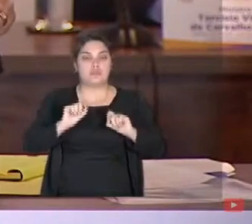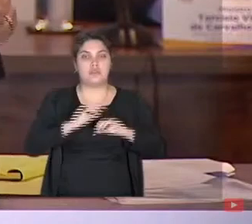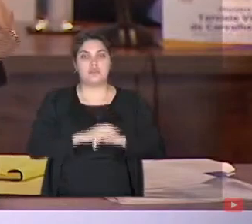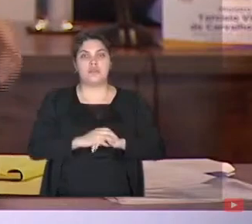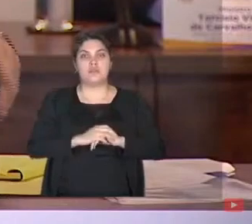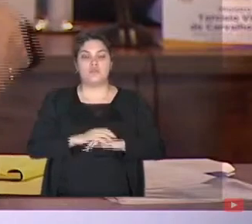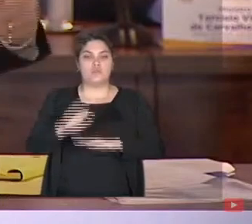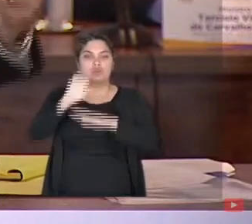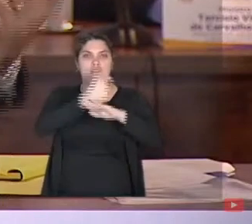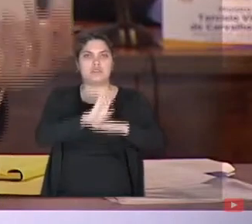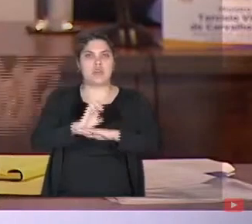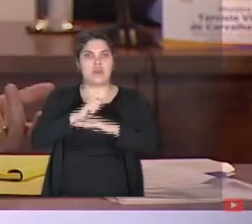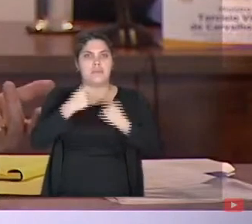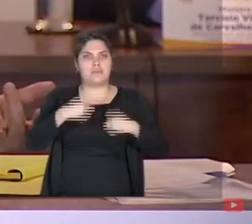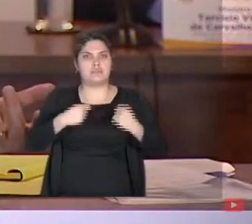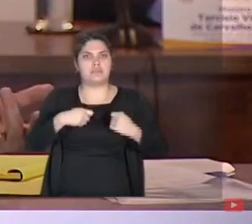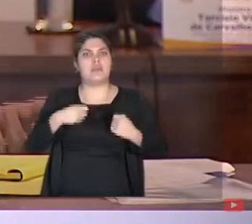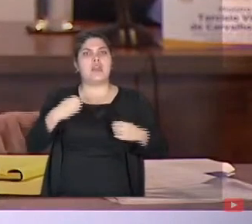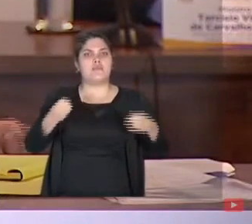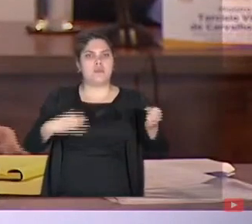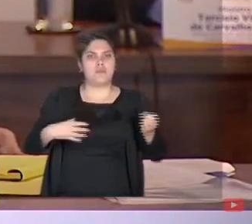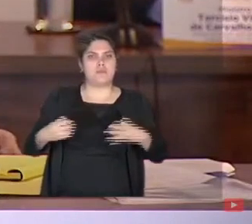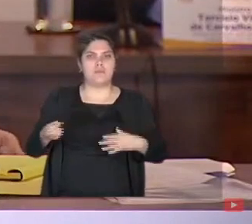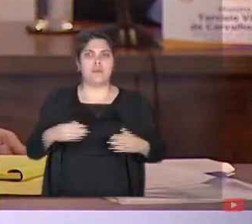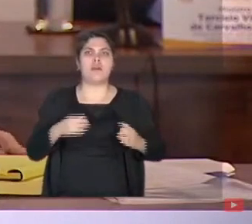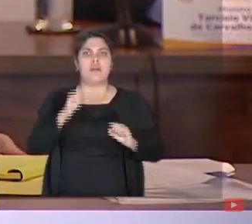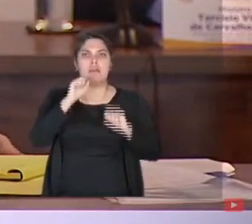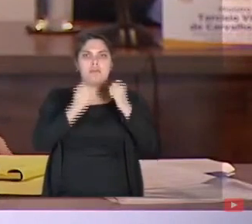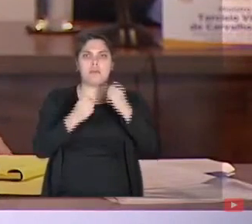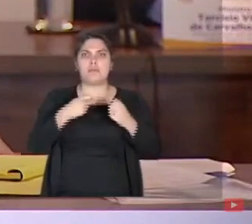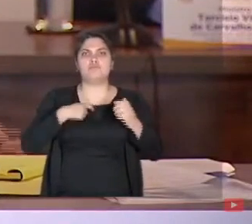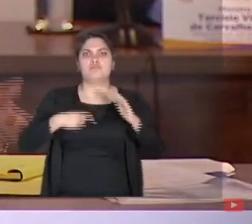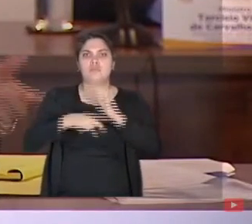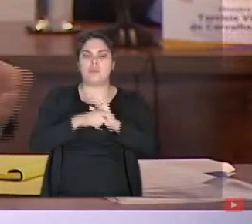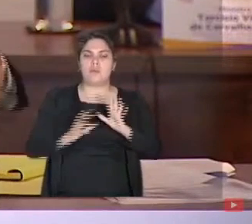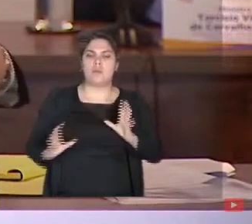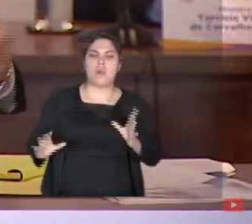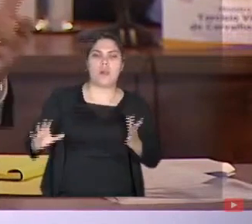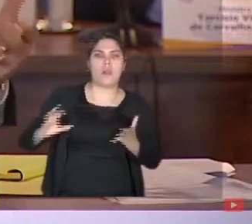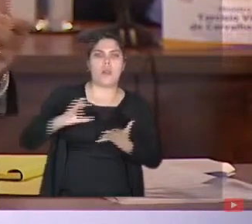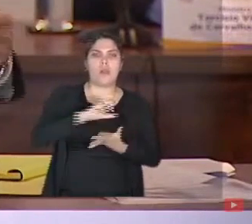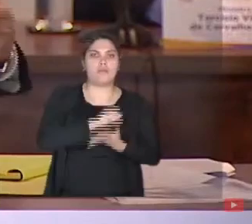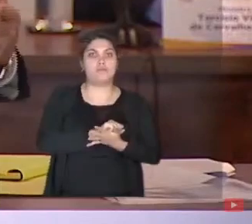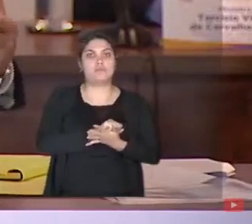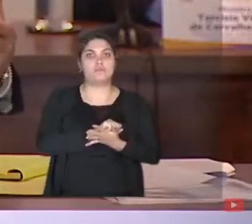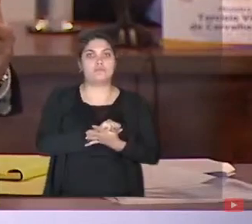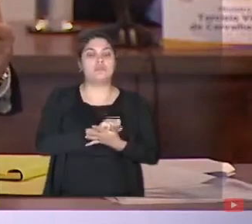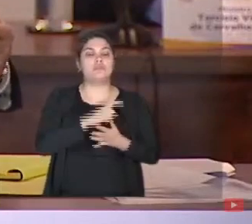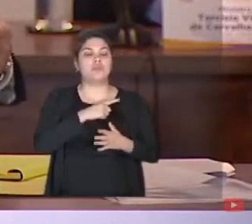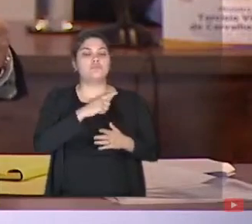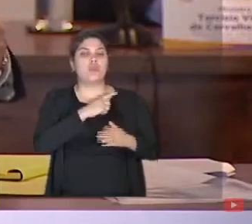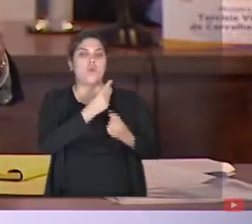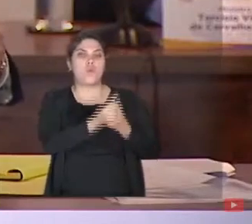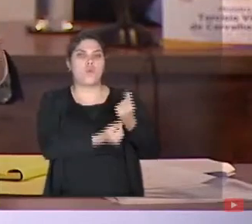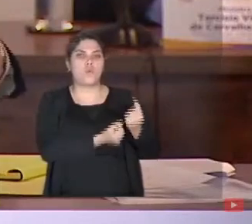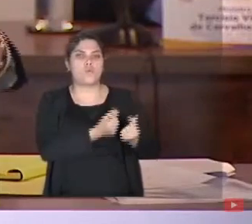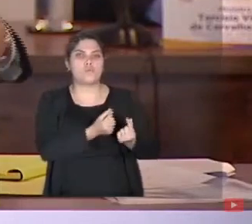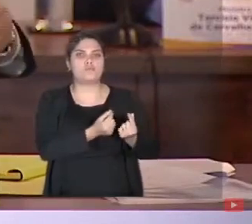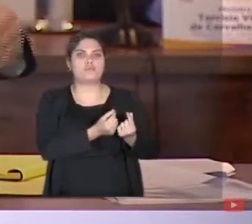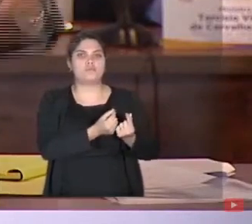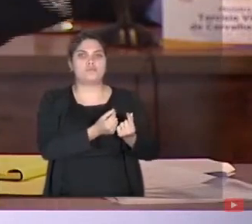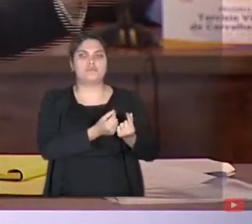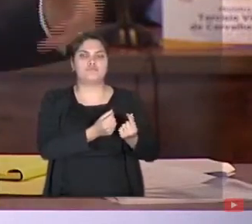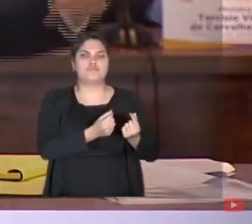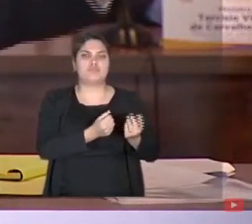os estados precisavam renovar os seus equipamentos de totalização e, portanto, em vez de ter um custo